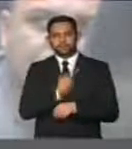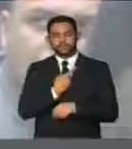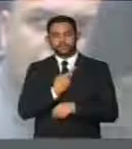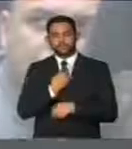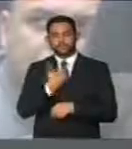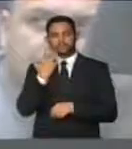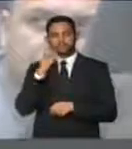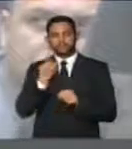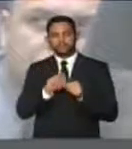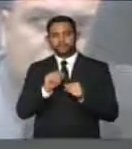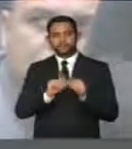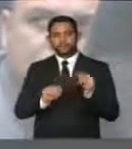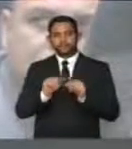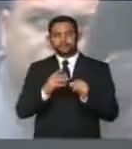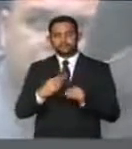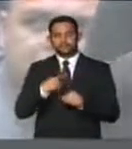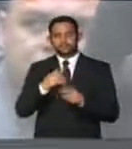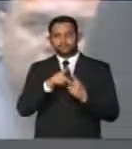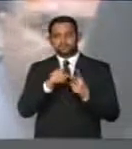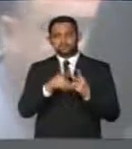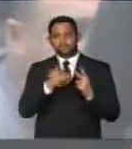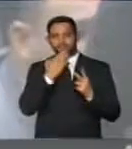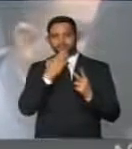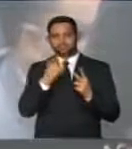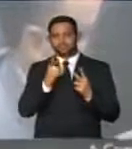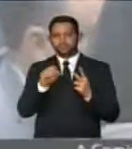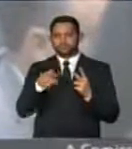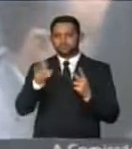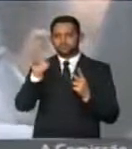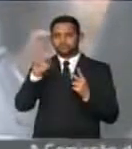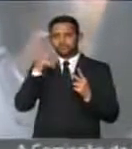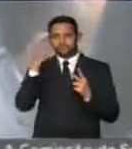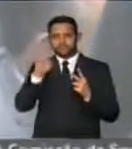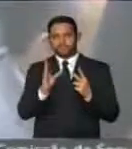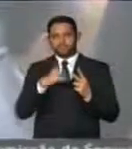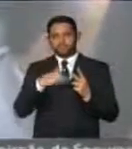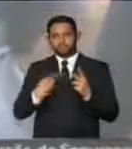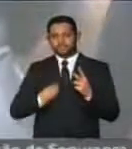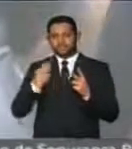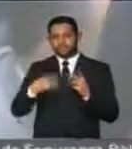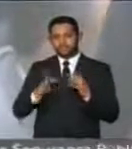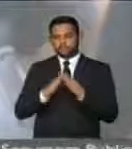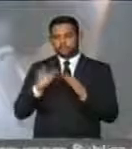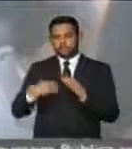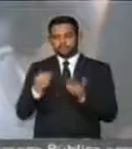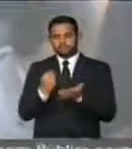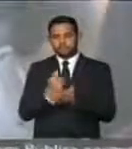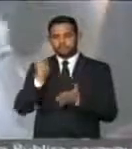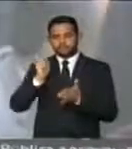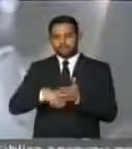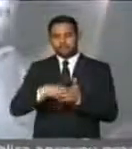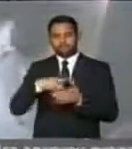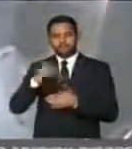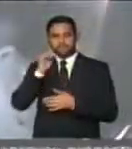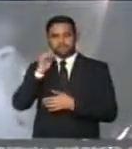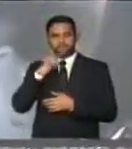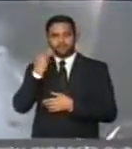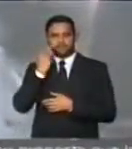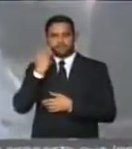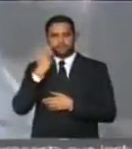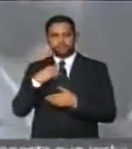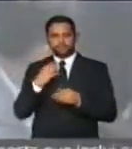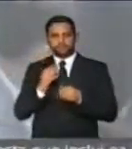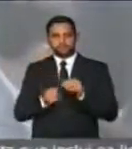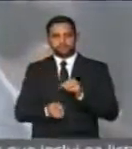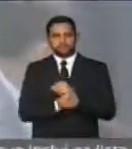não fazer com que se tenha dois tipos de brasileiros. O brasileiro que está aqui paga seus impostos e os que